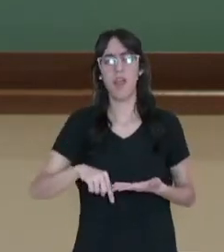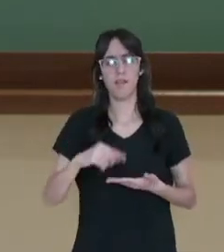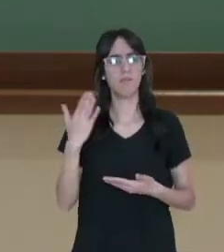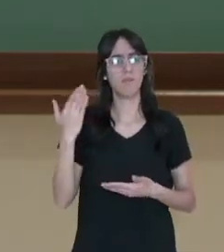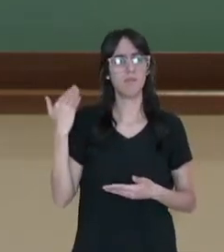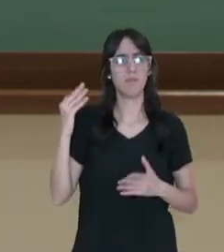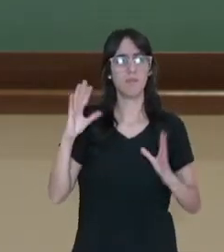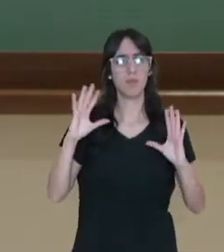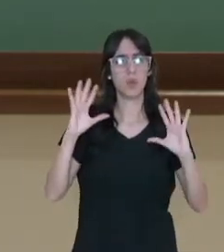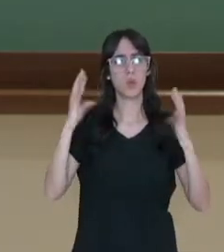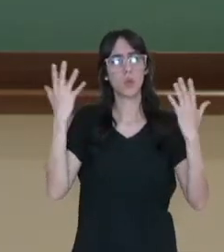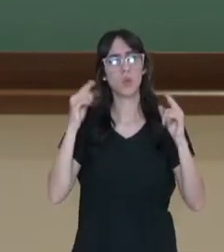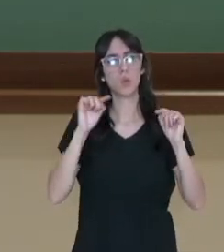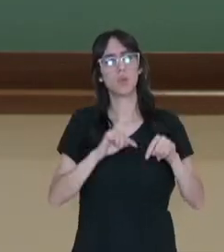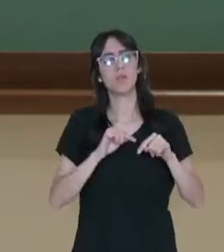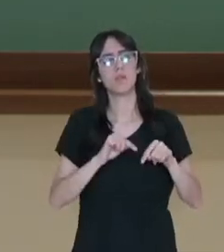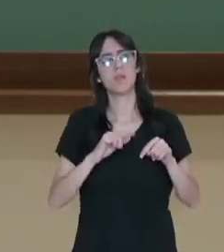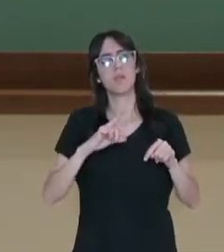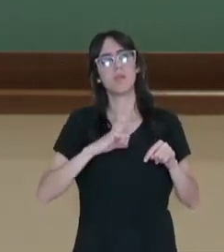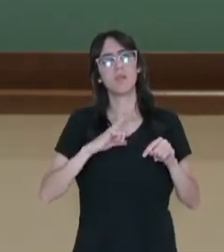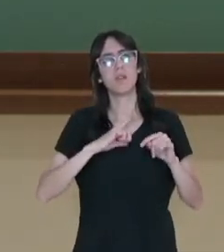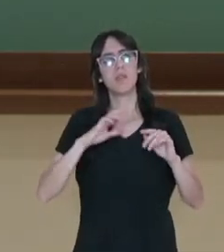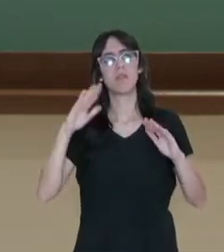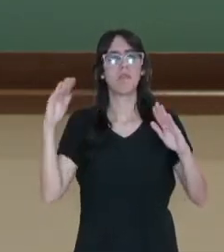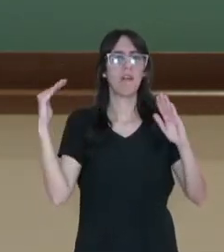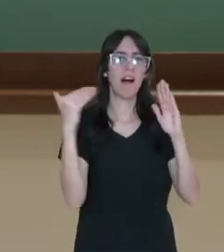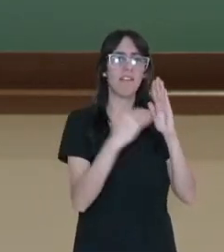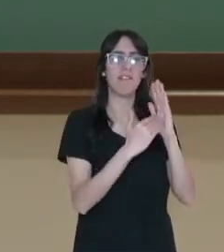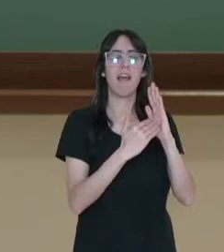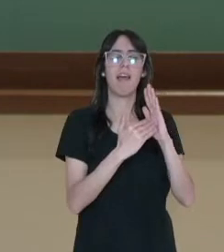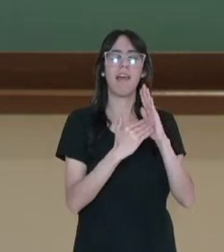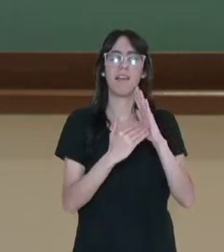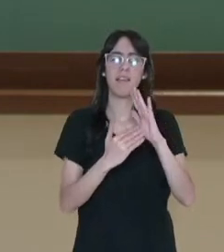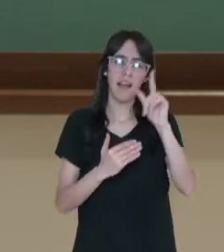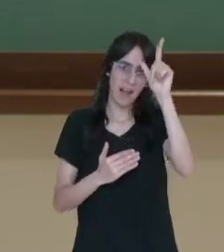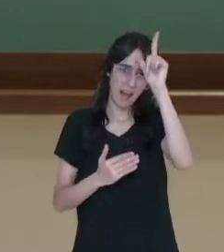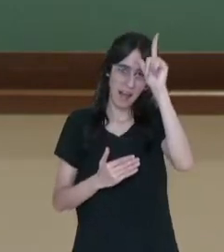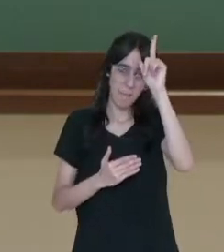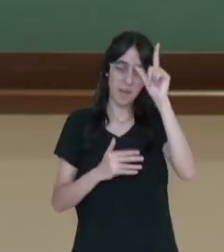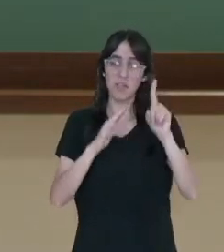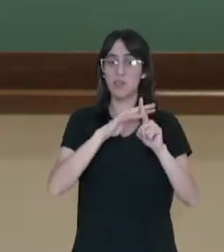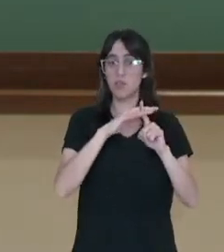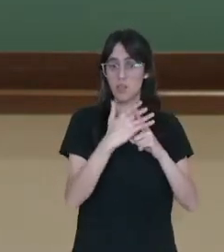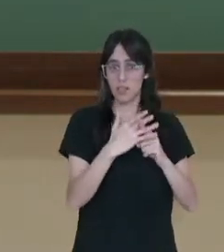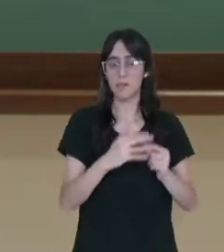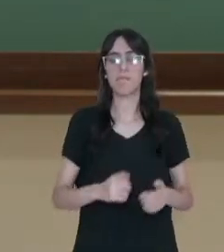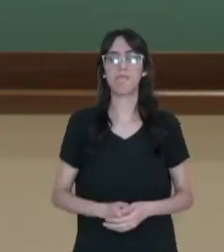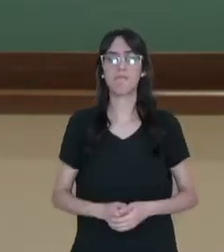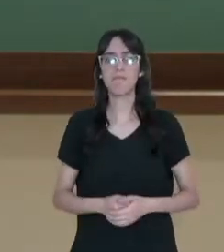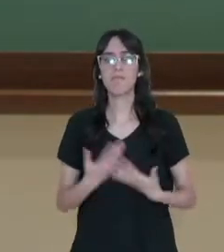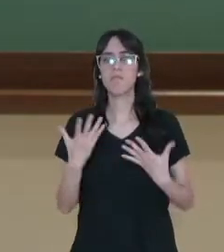respingou aí, se irradiou até a Alemanha Oriental, até a Alemanha socialista.